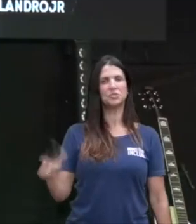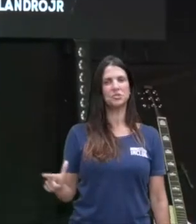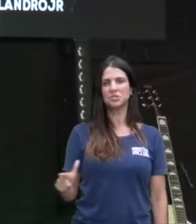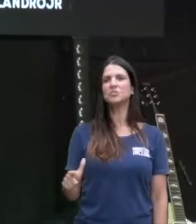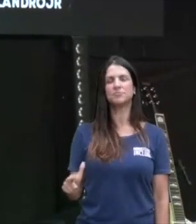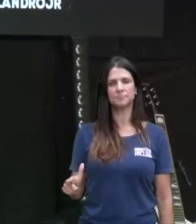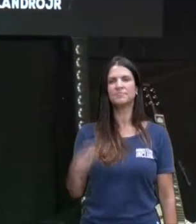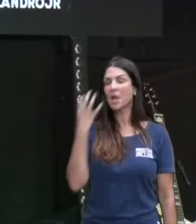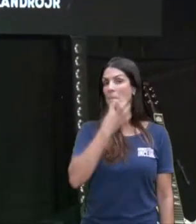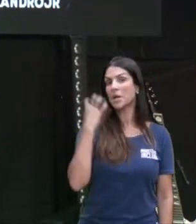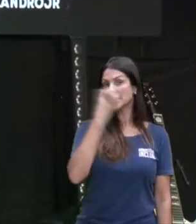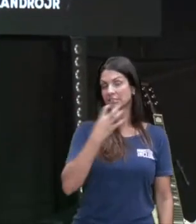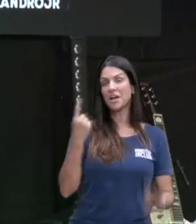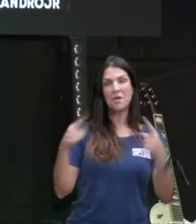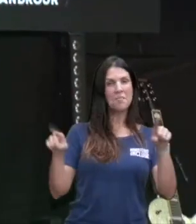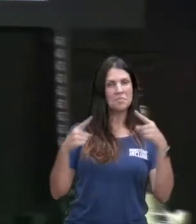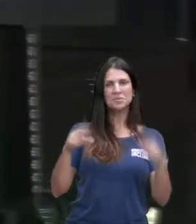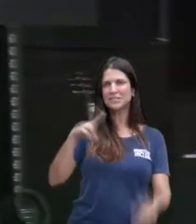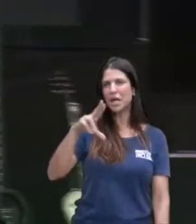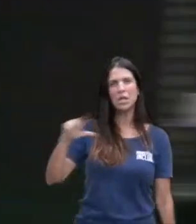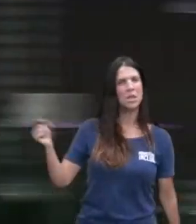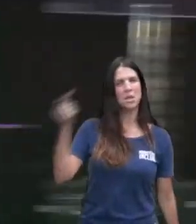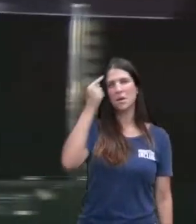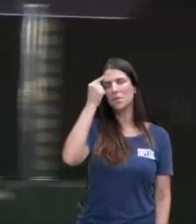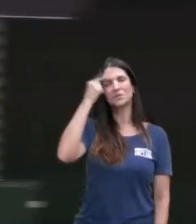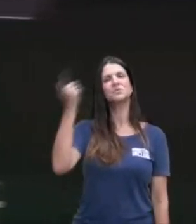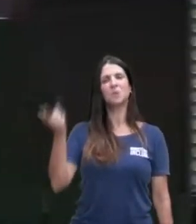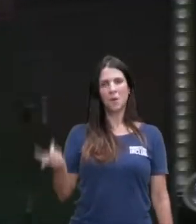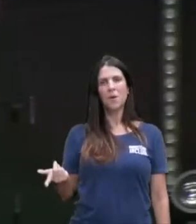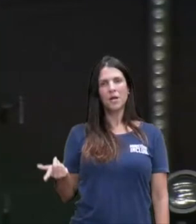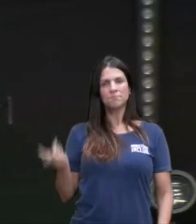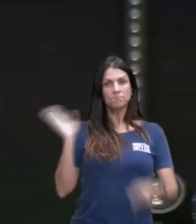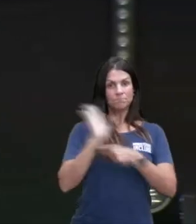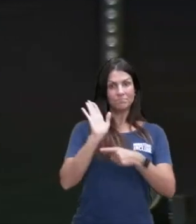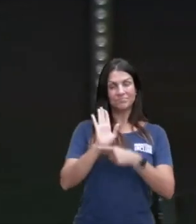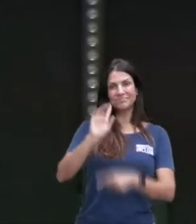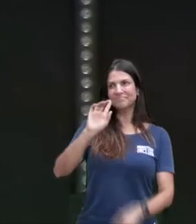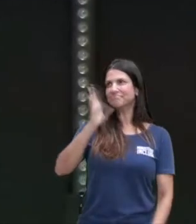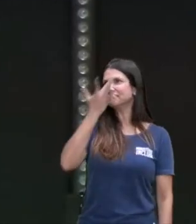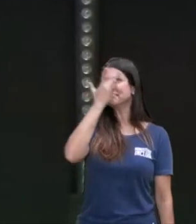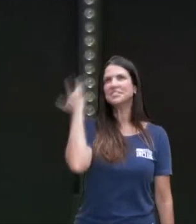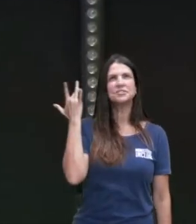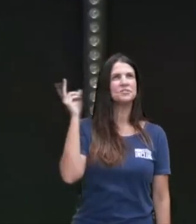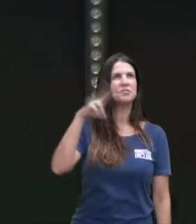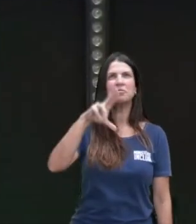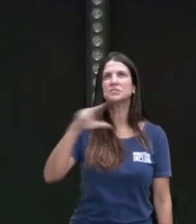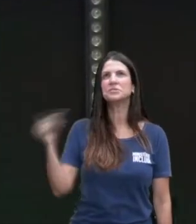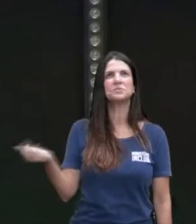que você nunca imaginou para poder ajudar alguém que você nunca conheceu para mudar a